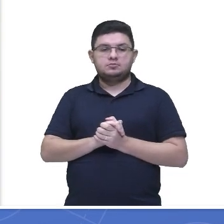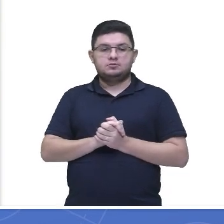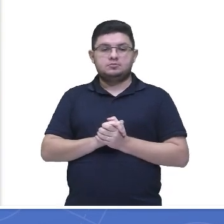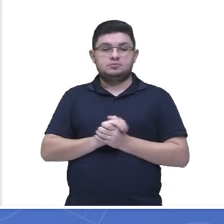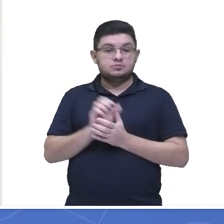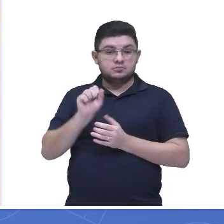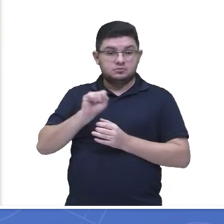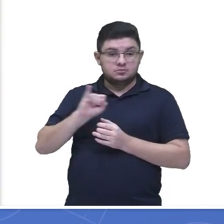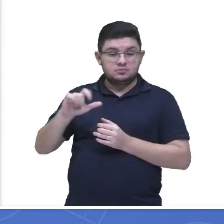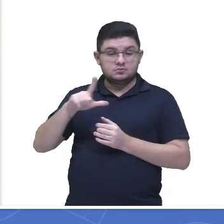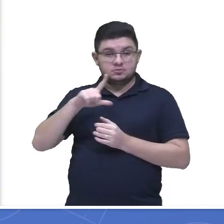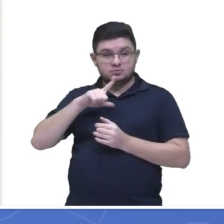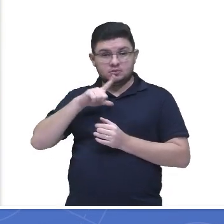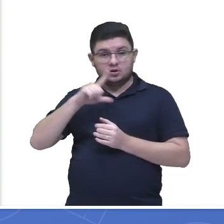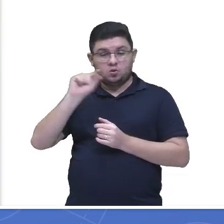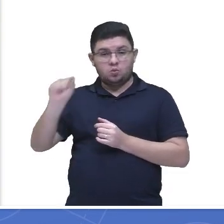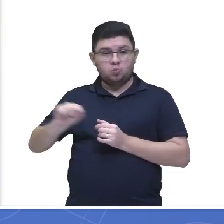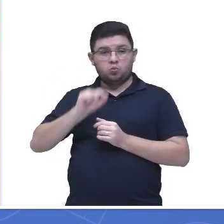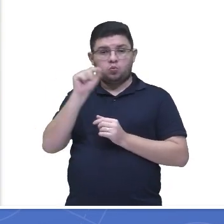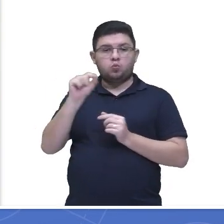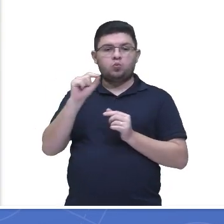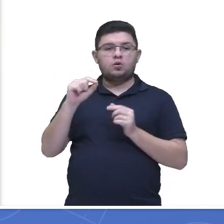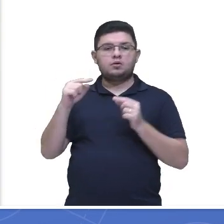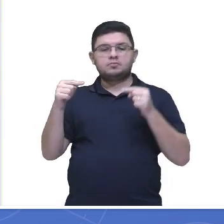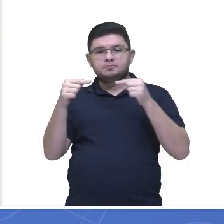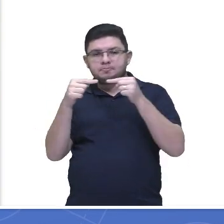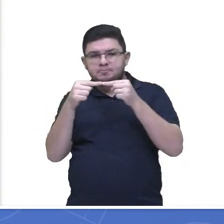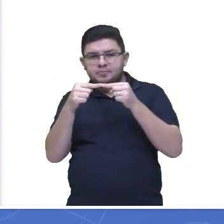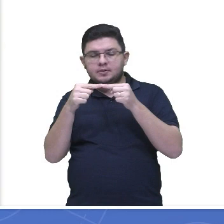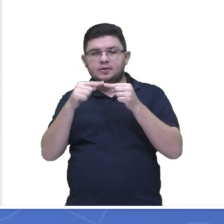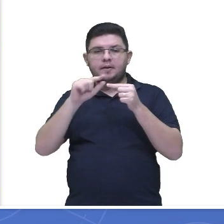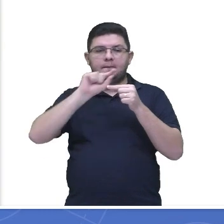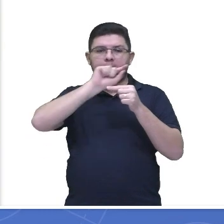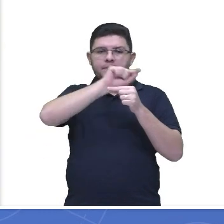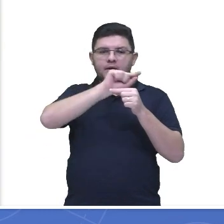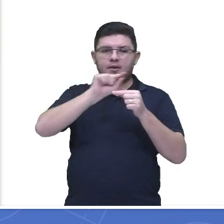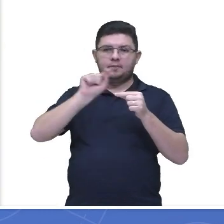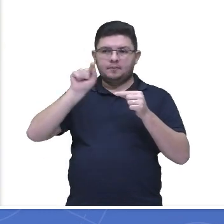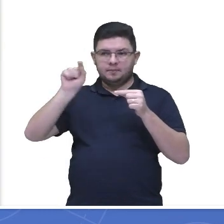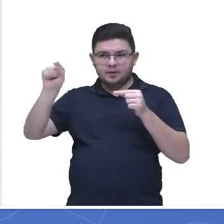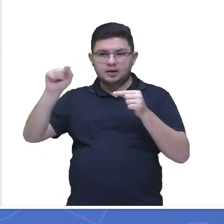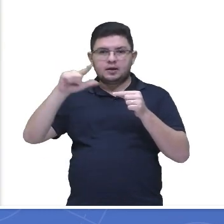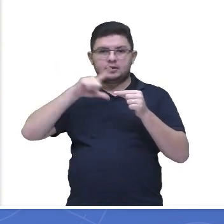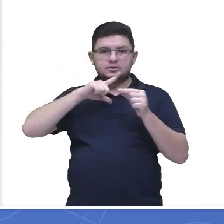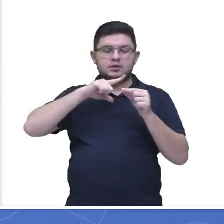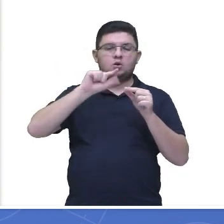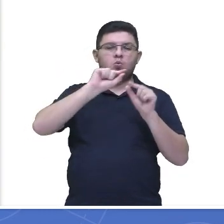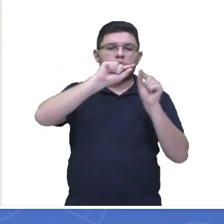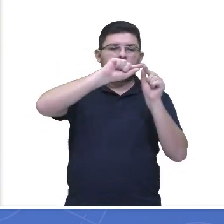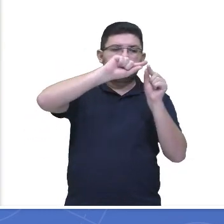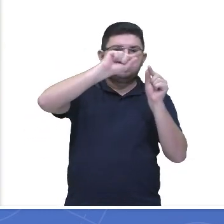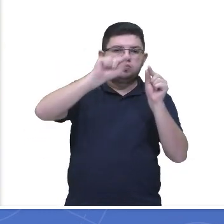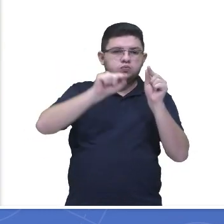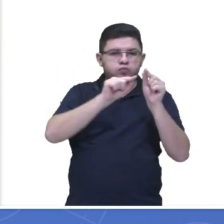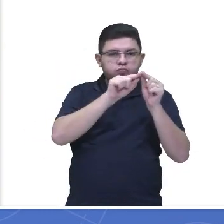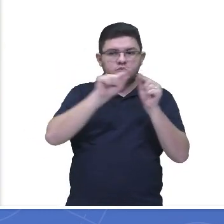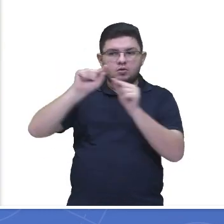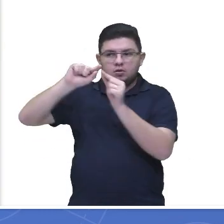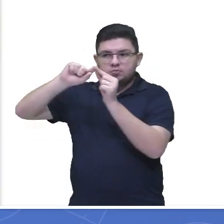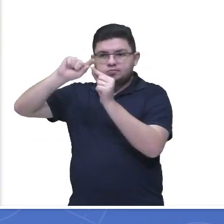Quando as cadeias carbônicas, elas possuem mais de um